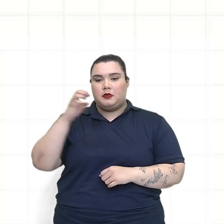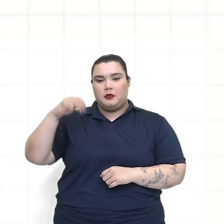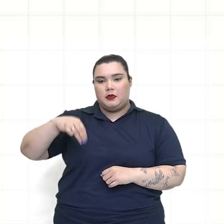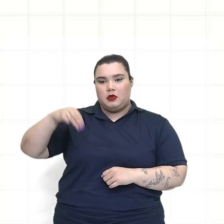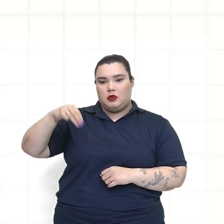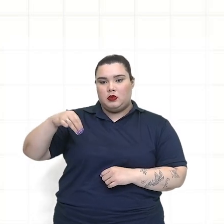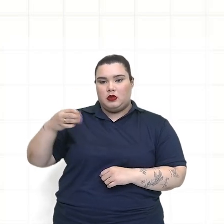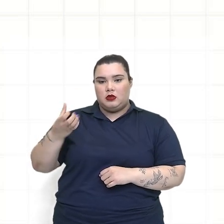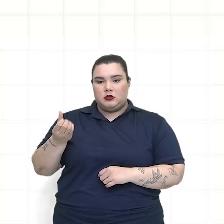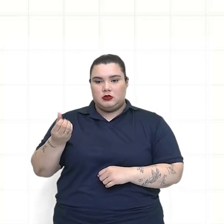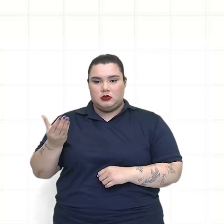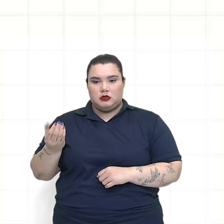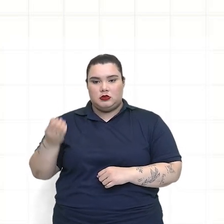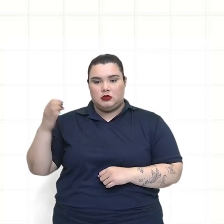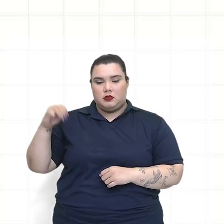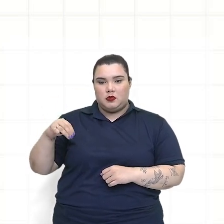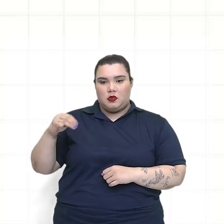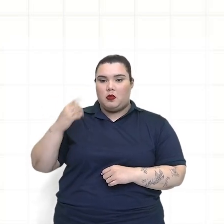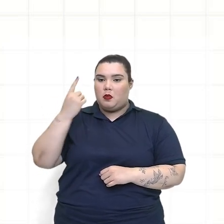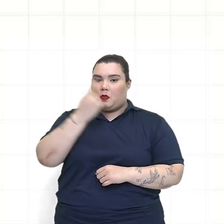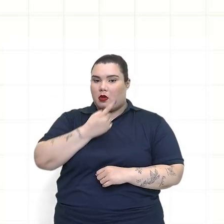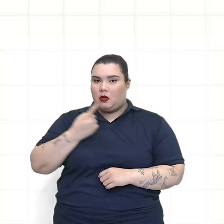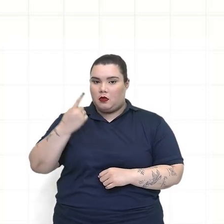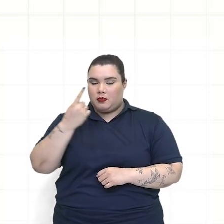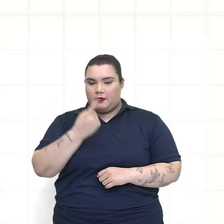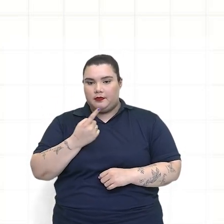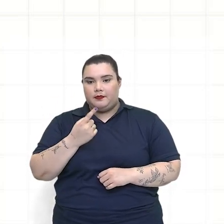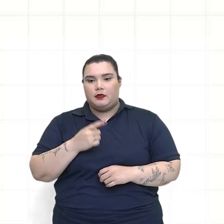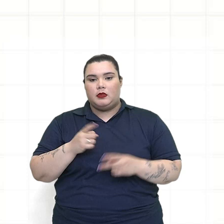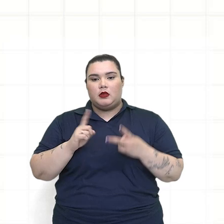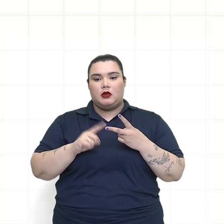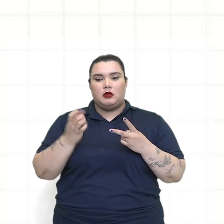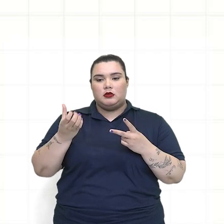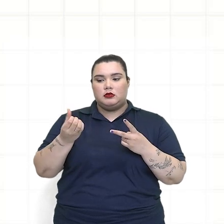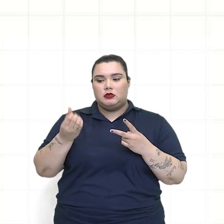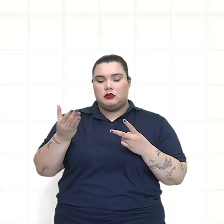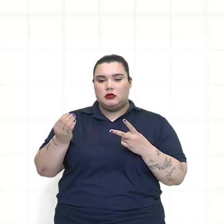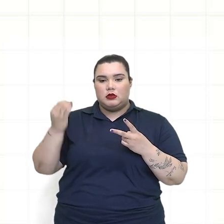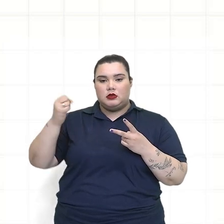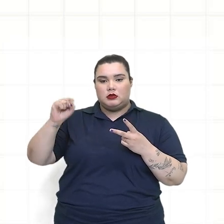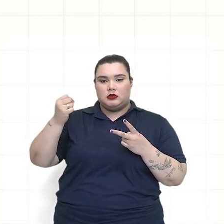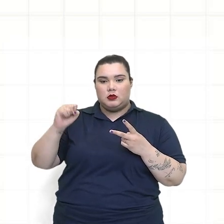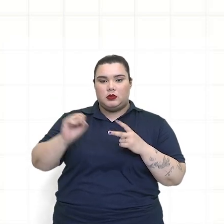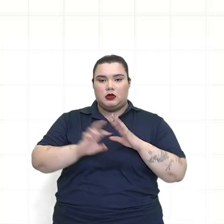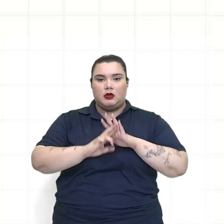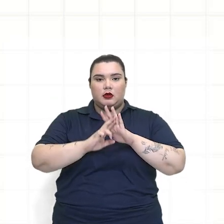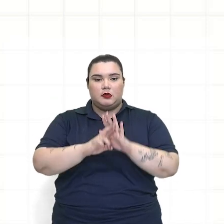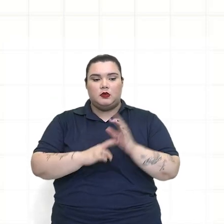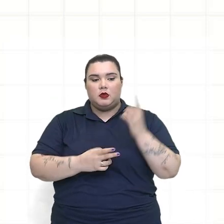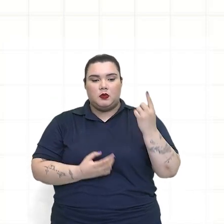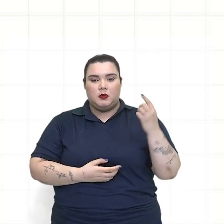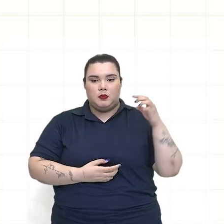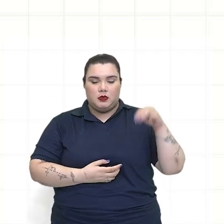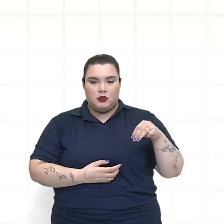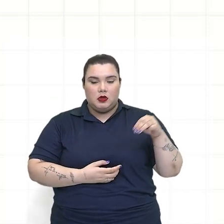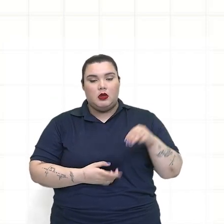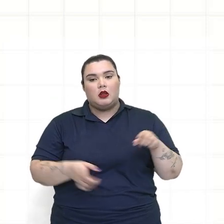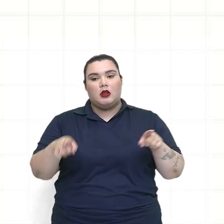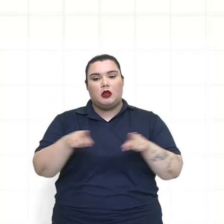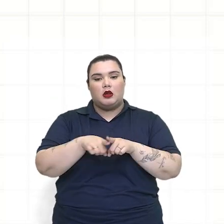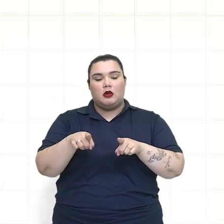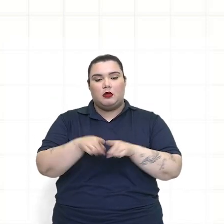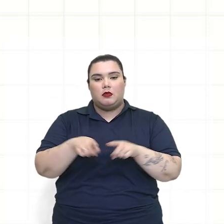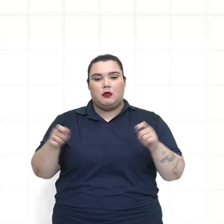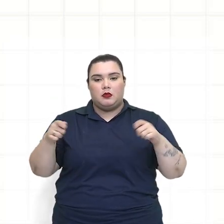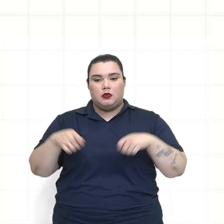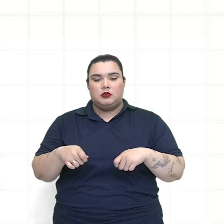que são 60 minutos, que representam 1 hora, e os 60 segundos, que representam 1 minuto. Fora